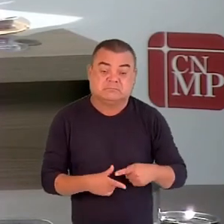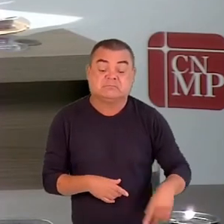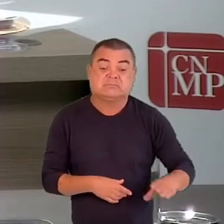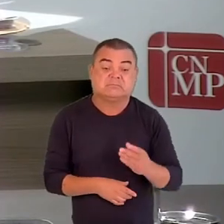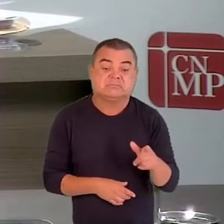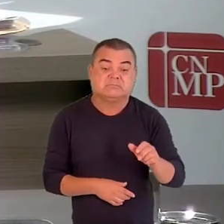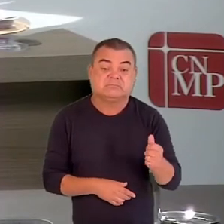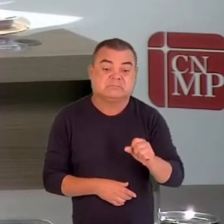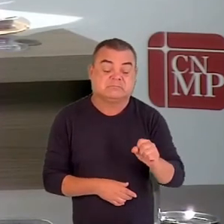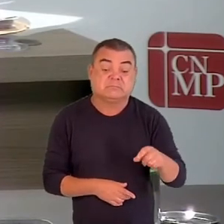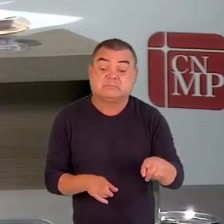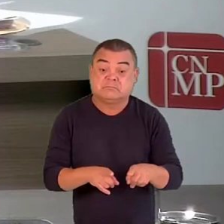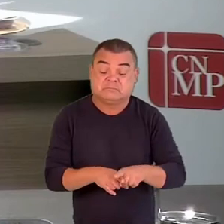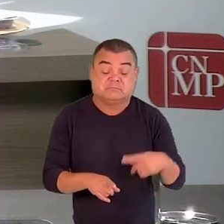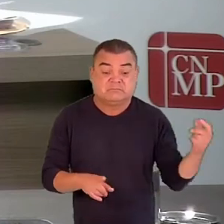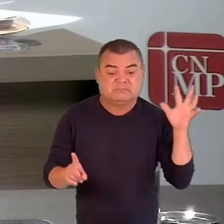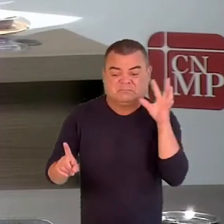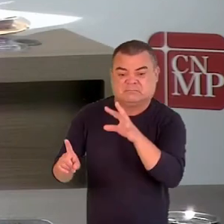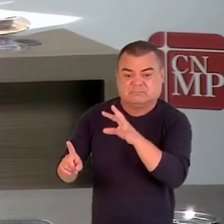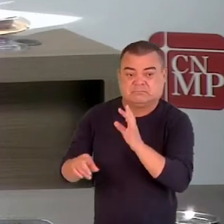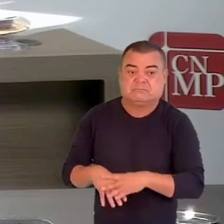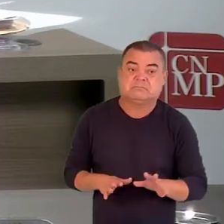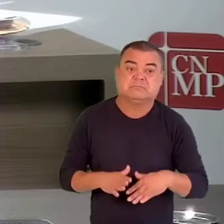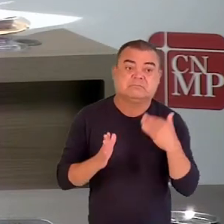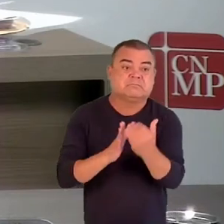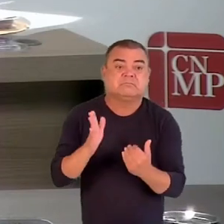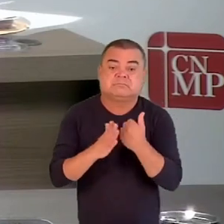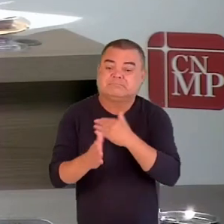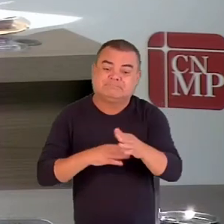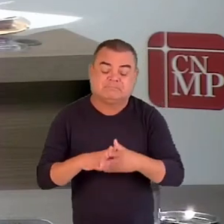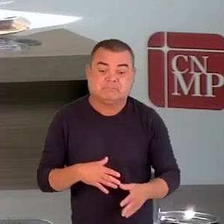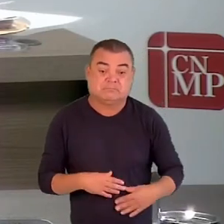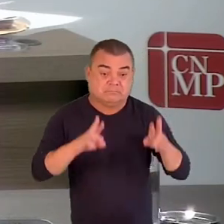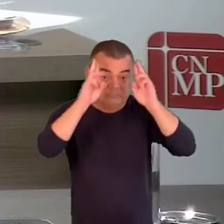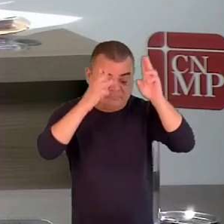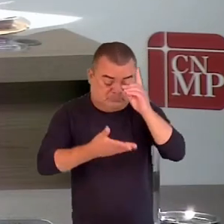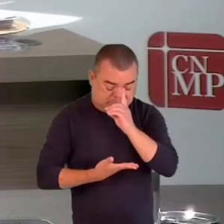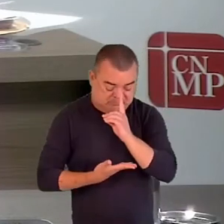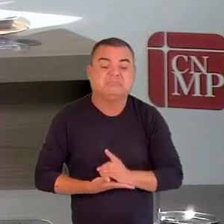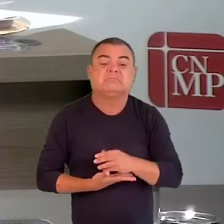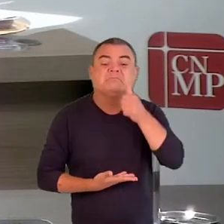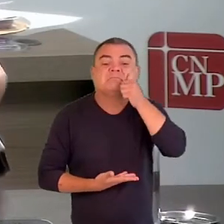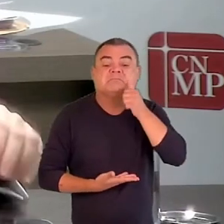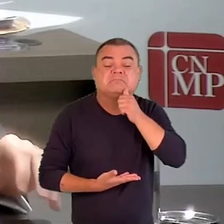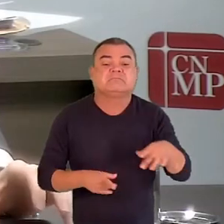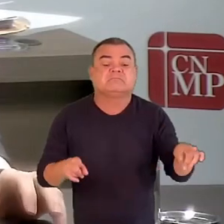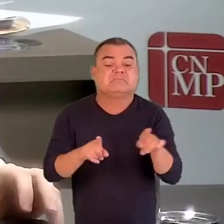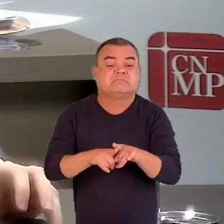foi atingida, e, acima de tudo, um respeito à dignidade da mulher, que também foi atingida, porque